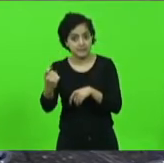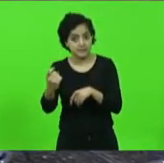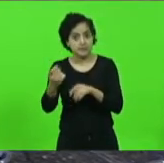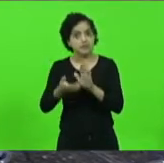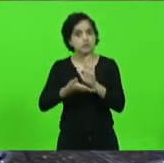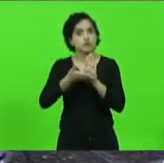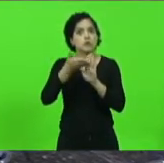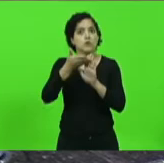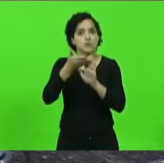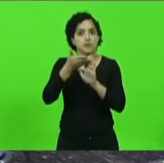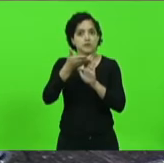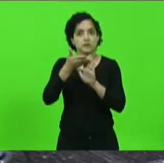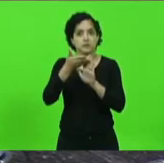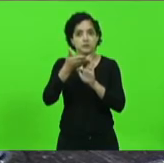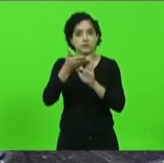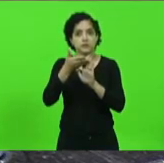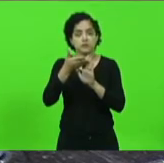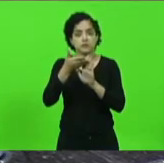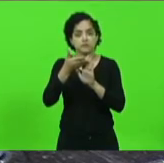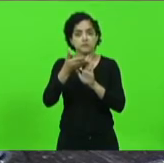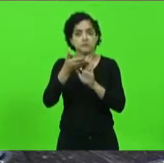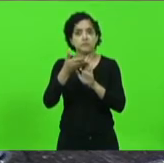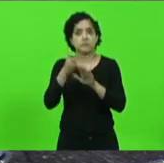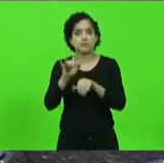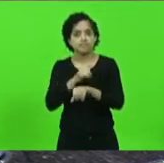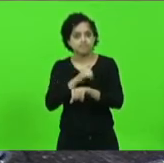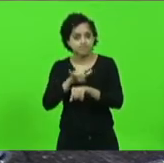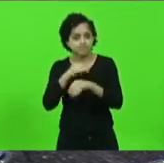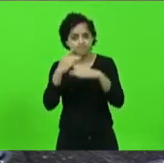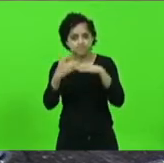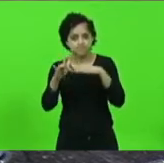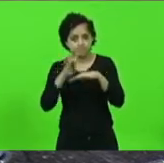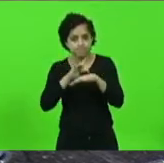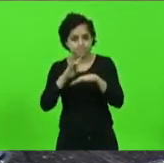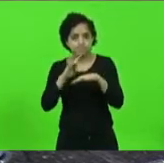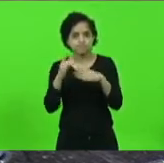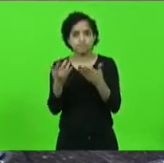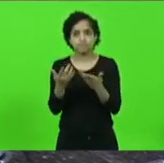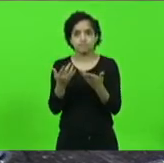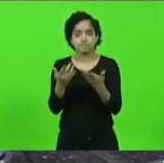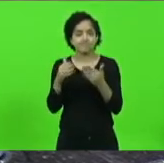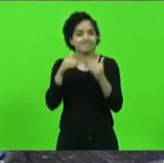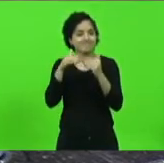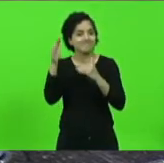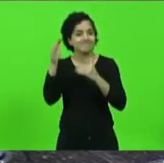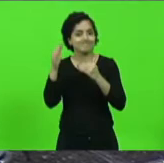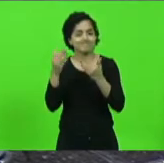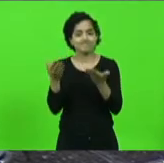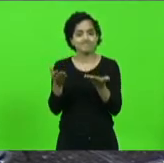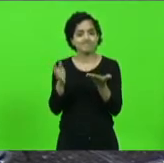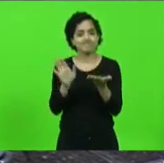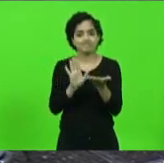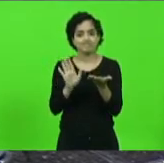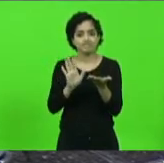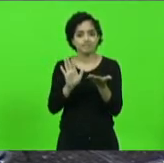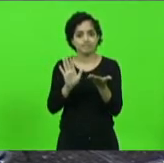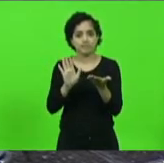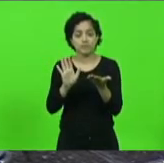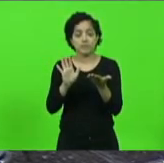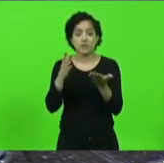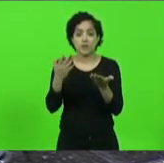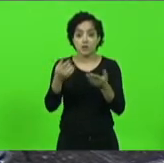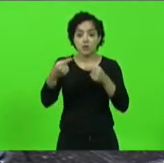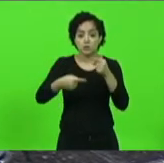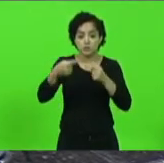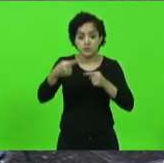sou, usou as suas ferramentas midiáticas. Esse tipo de coisa eu não consigo concordar, senhor presidente. Eu acho que os debates